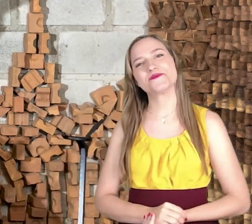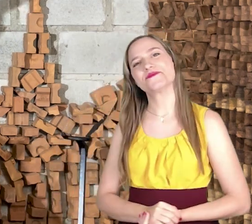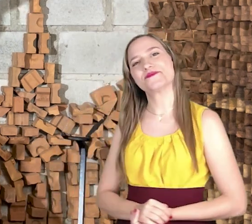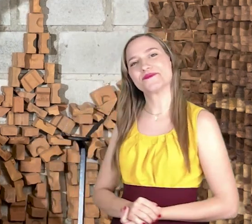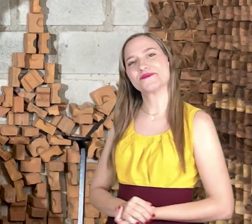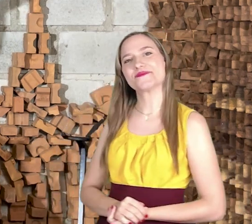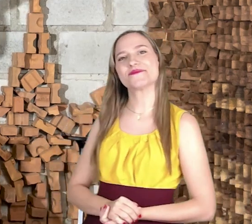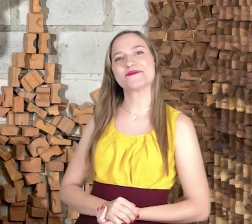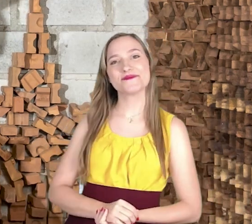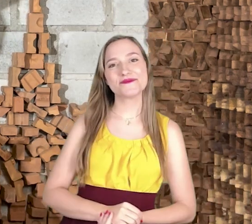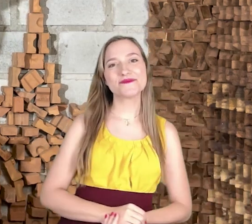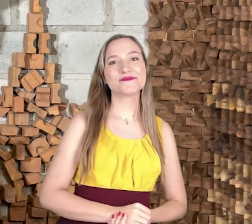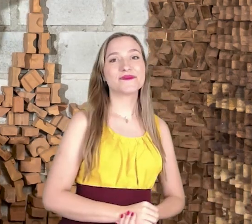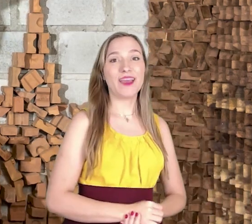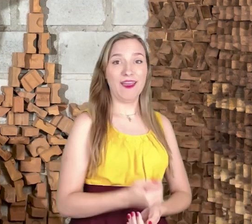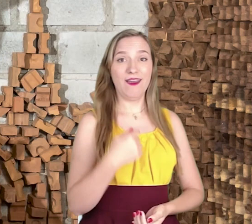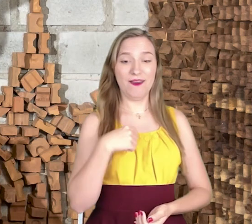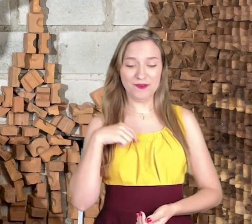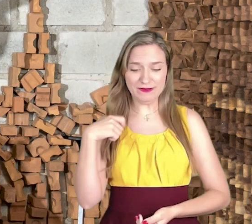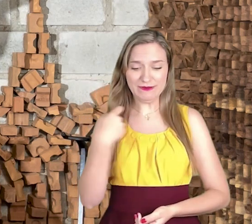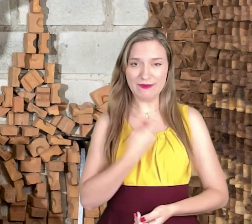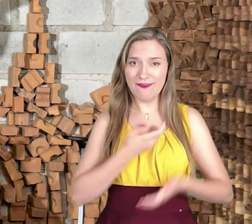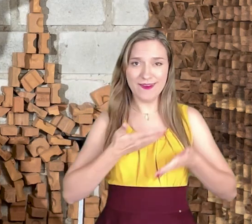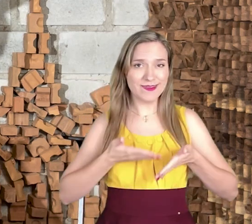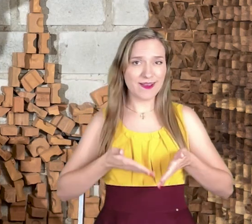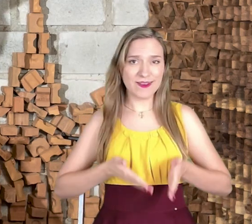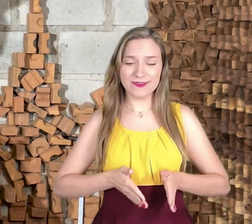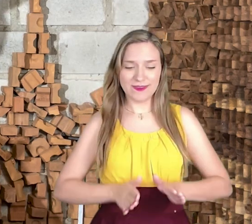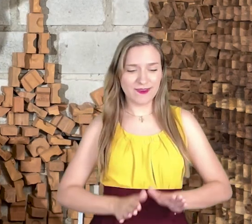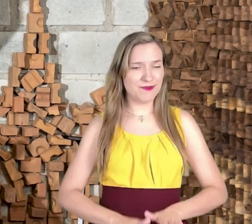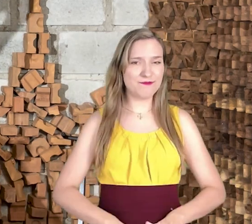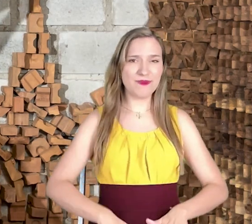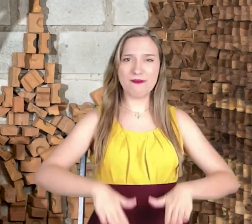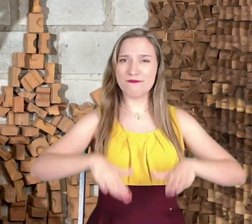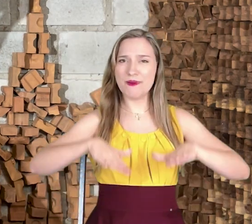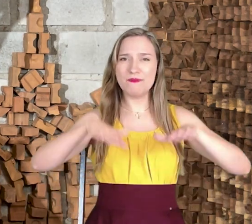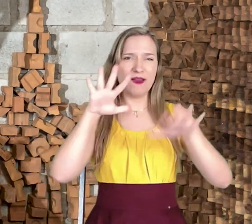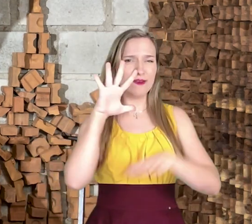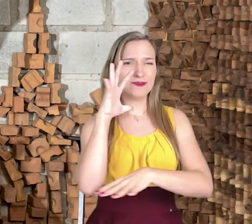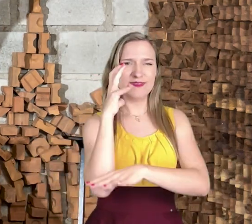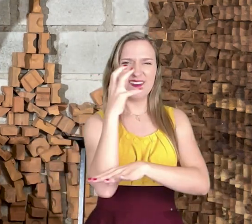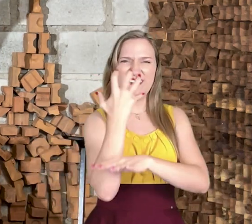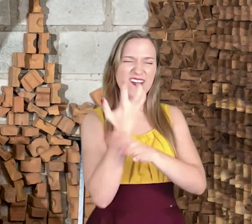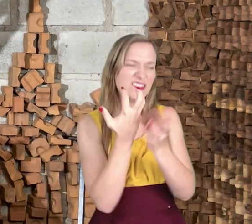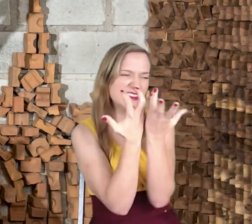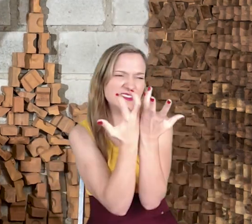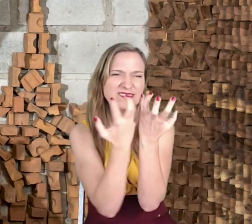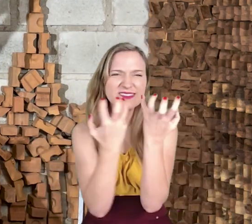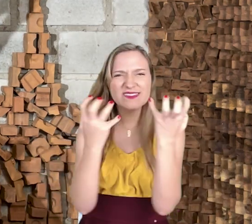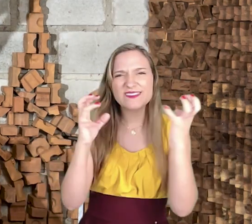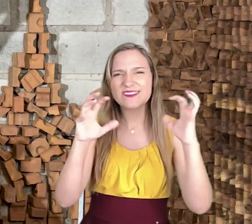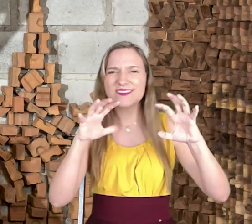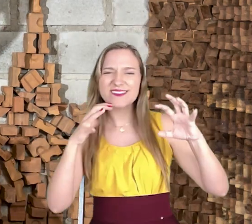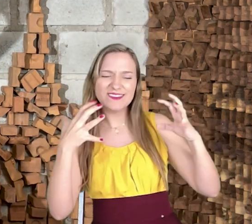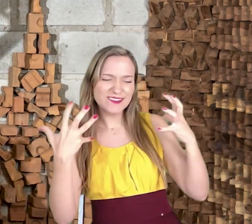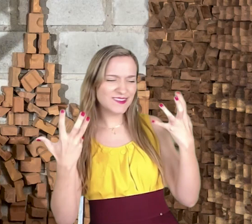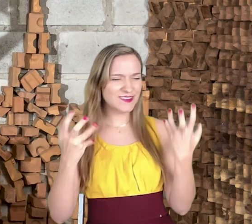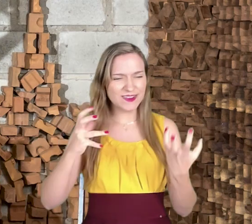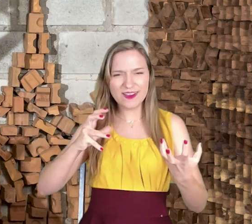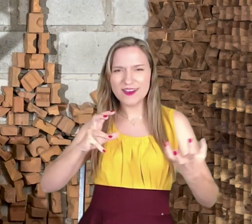Sou um bicho do cerrado, entre arbustos eu nasci. Nessas terras